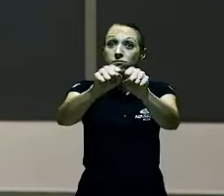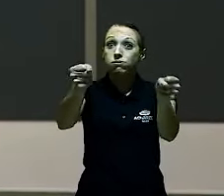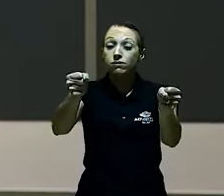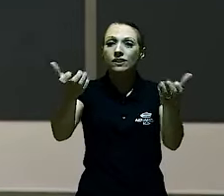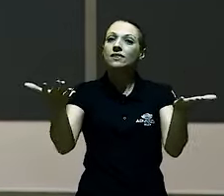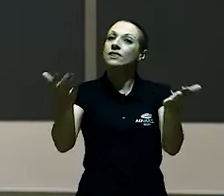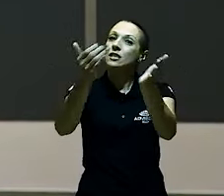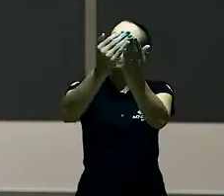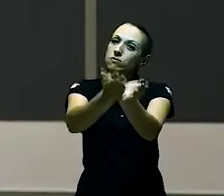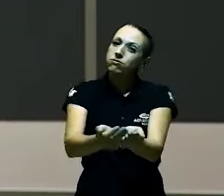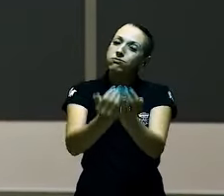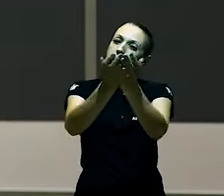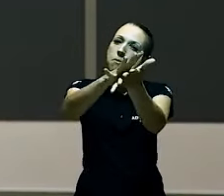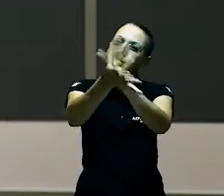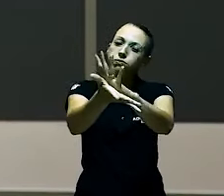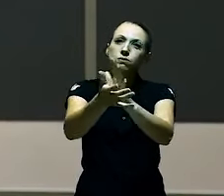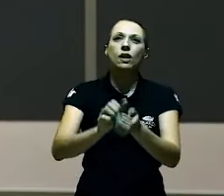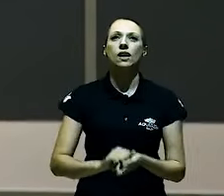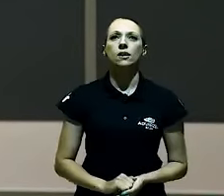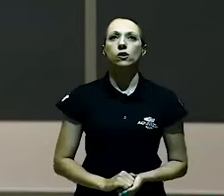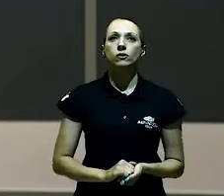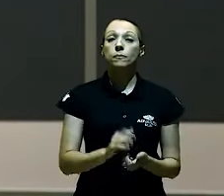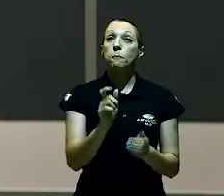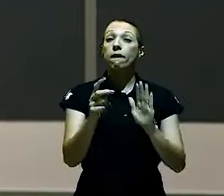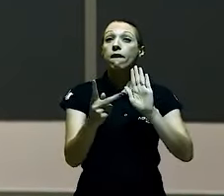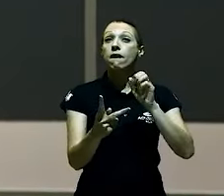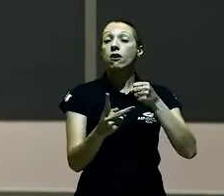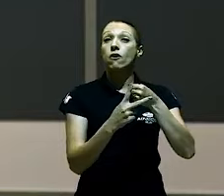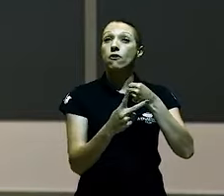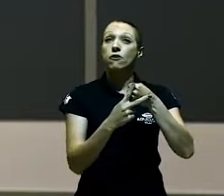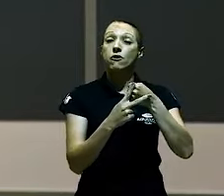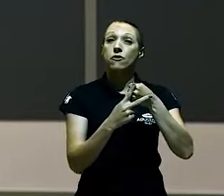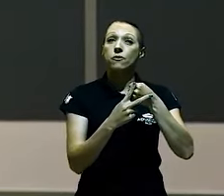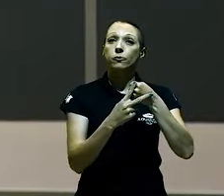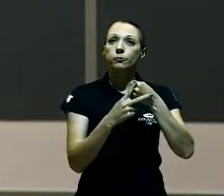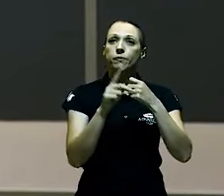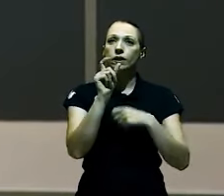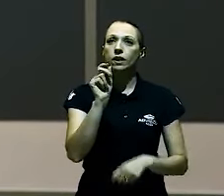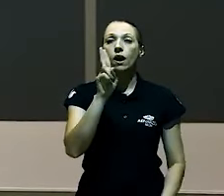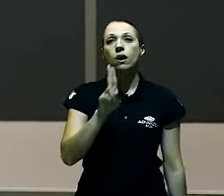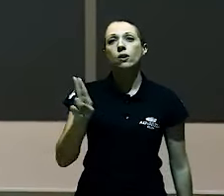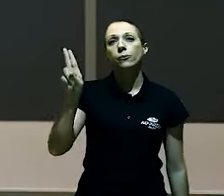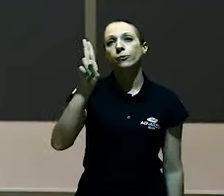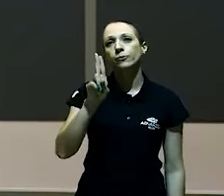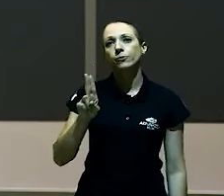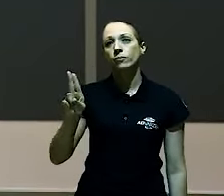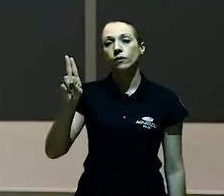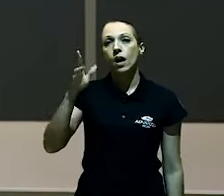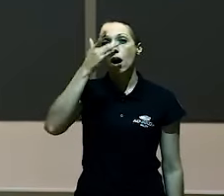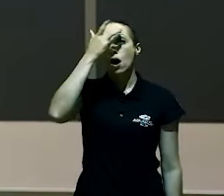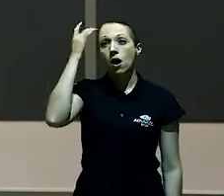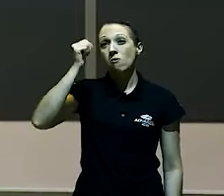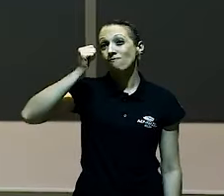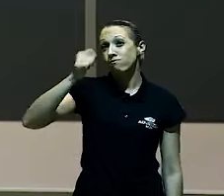é uma expressão usada para pessoas. O verbo que aparece aí está dizendo que o navio estava considerando se quebrar. Não